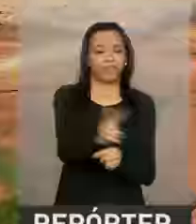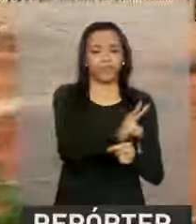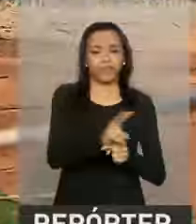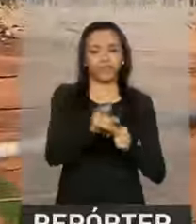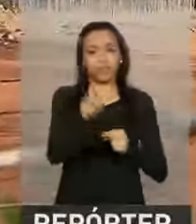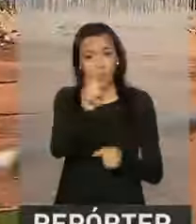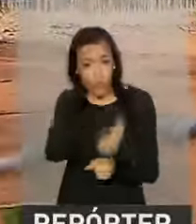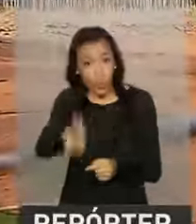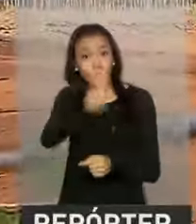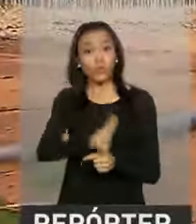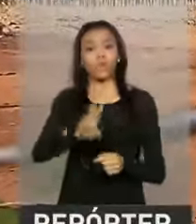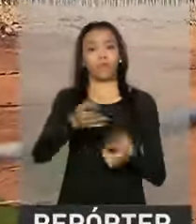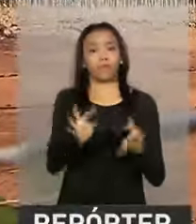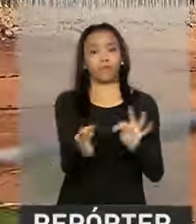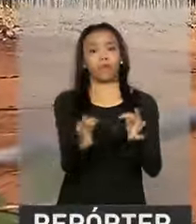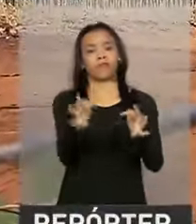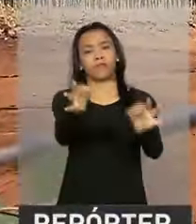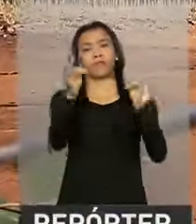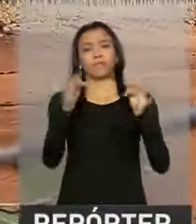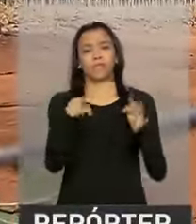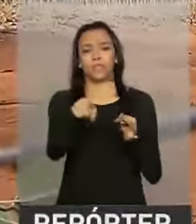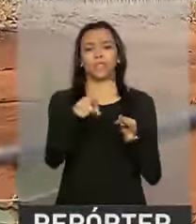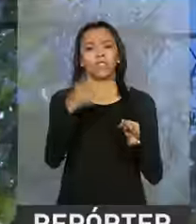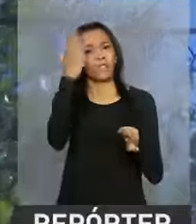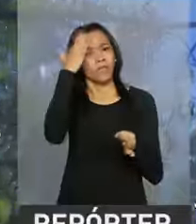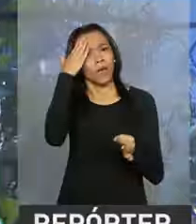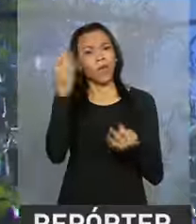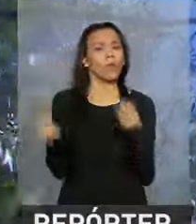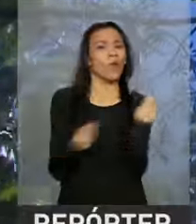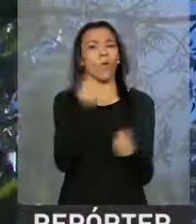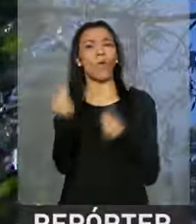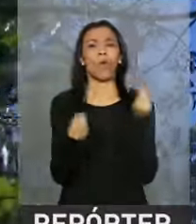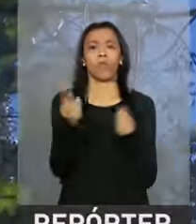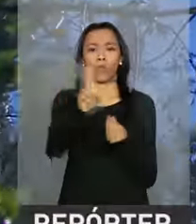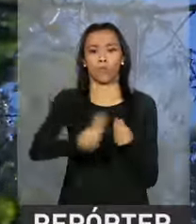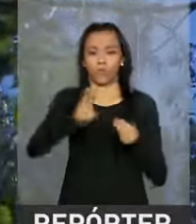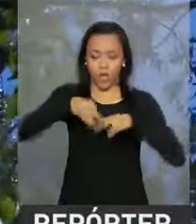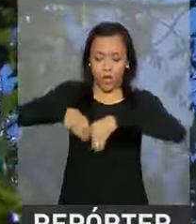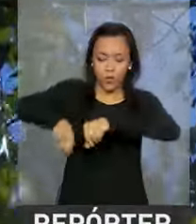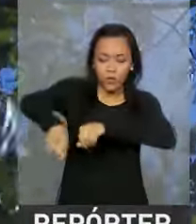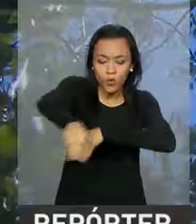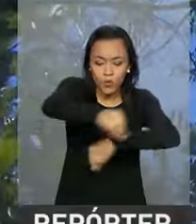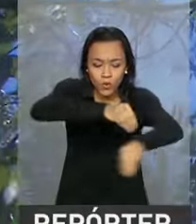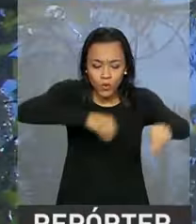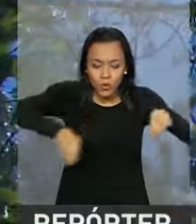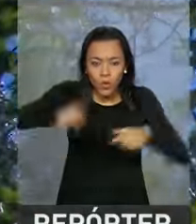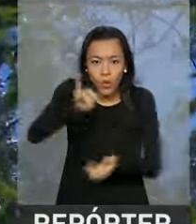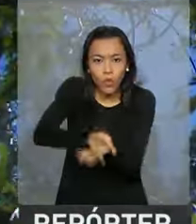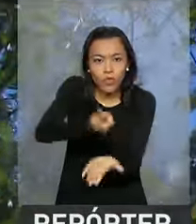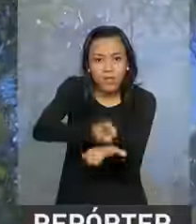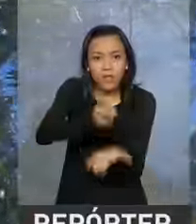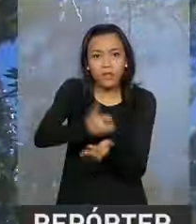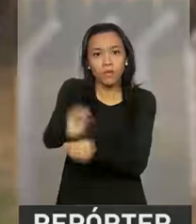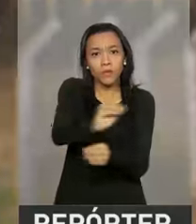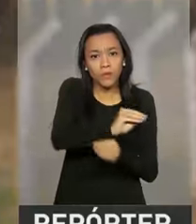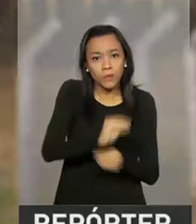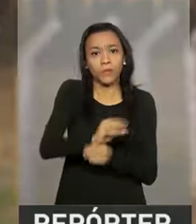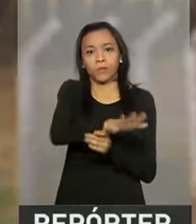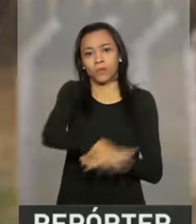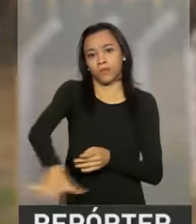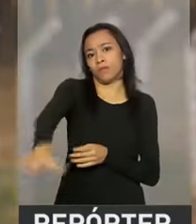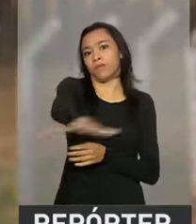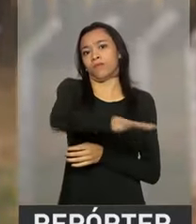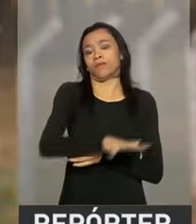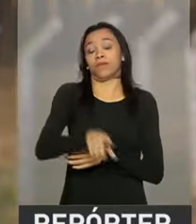São técnicas que visam mudar a forma de usar o solo para elevar a qualidade ambiental e a competitividade. Um